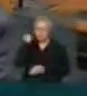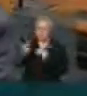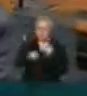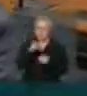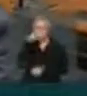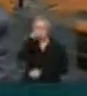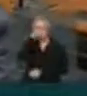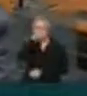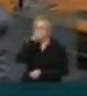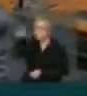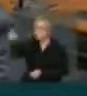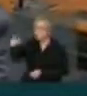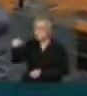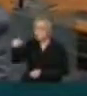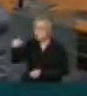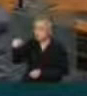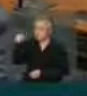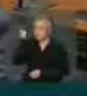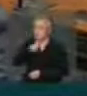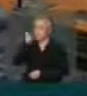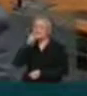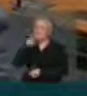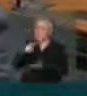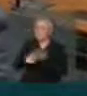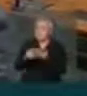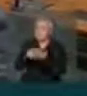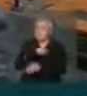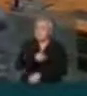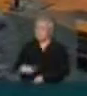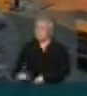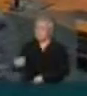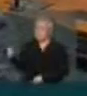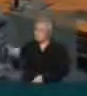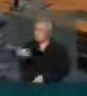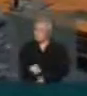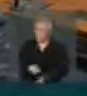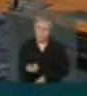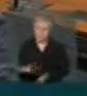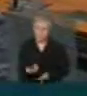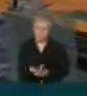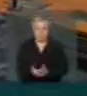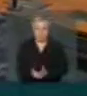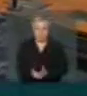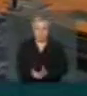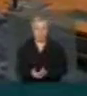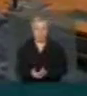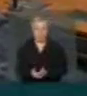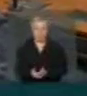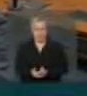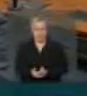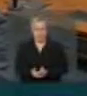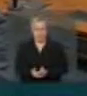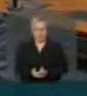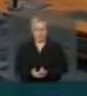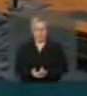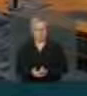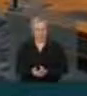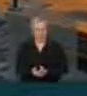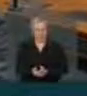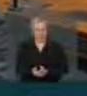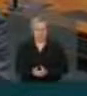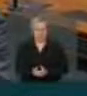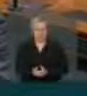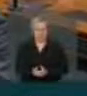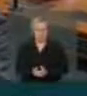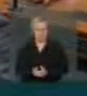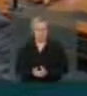ministro. Inclusive o deputado Zé Carlos Araújo foi um dos que não gostaria de trazê-lo. Eu até acho estranha essa ânsia dele querer agora